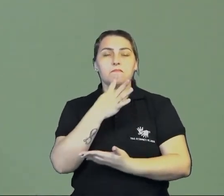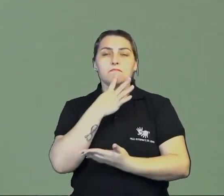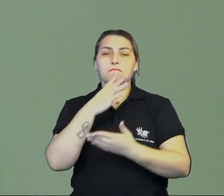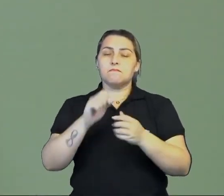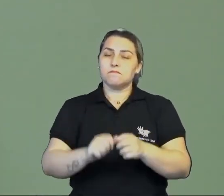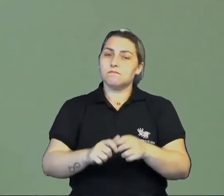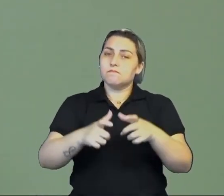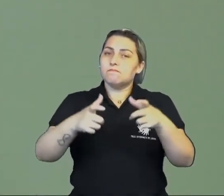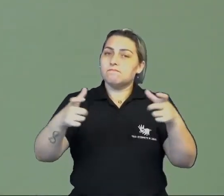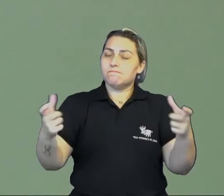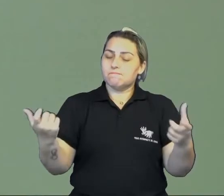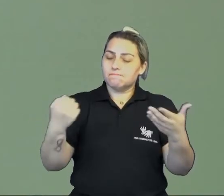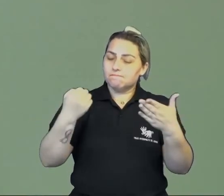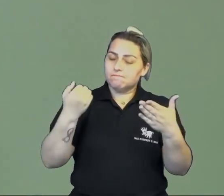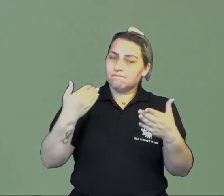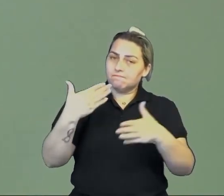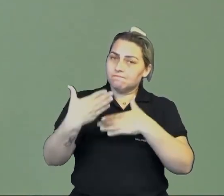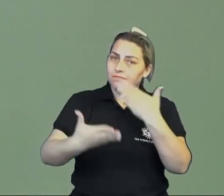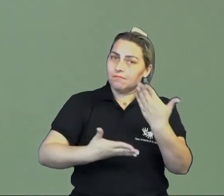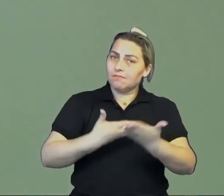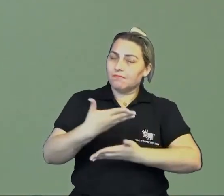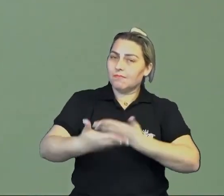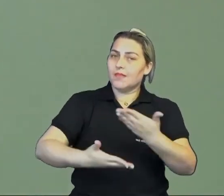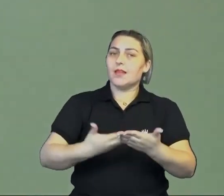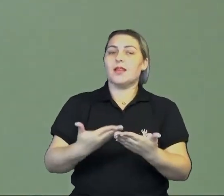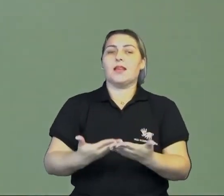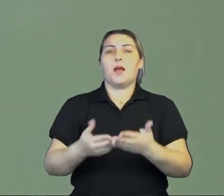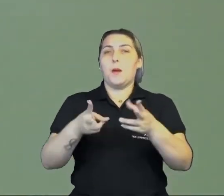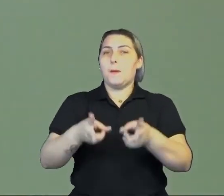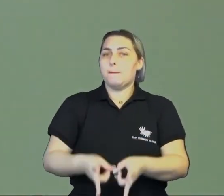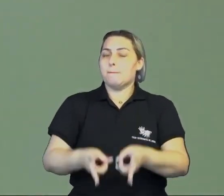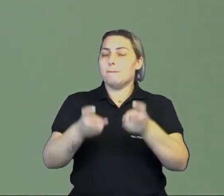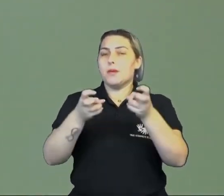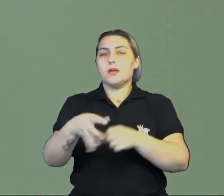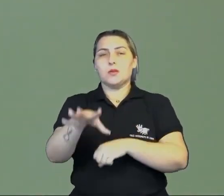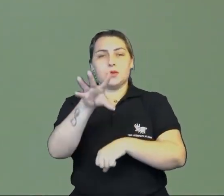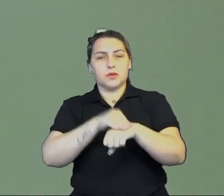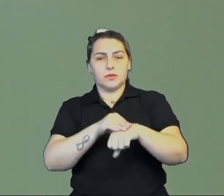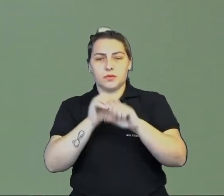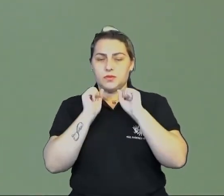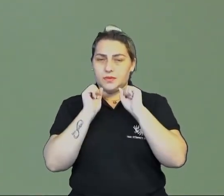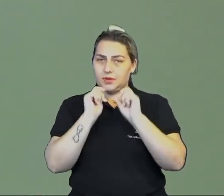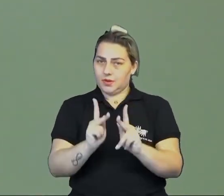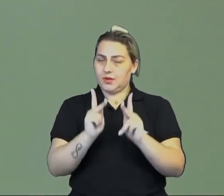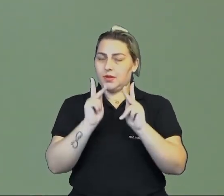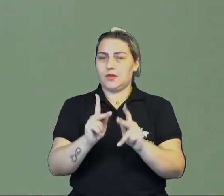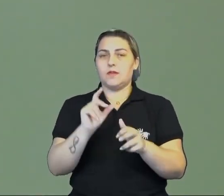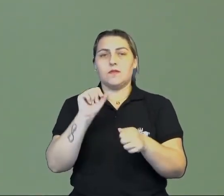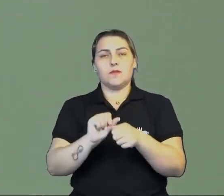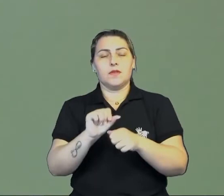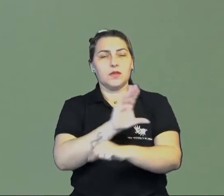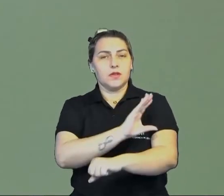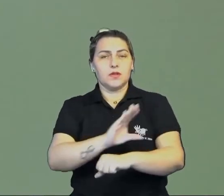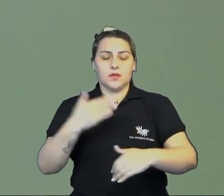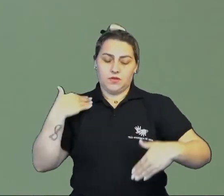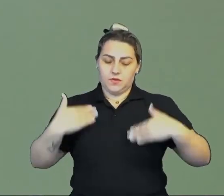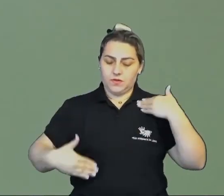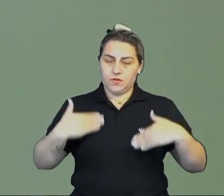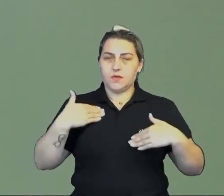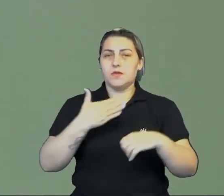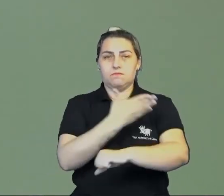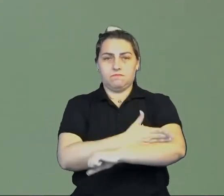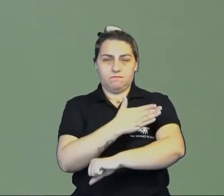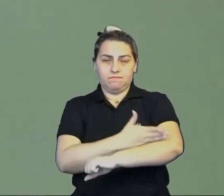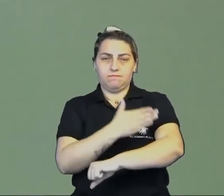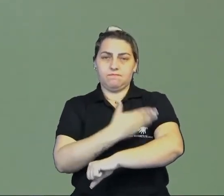se imbrincando, vai entrando dentro de você e você vai... nova percepção de conhecimento, tá bom? No caso aqui, como a gente faz cultura corporal, são as